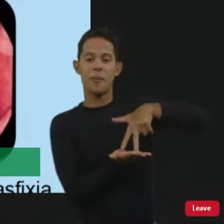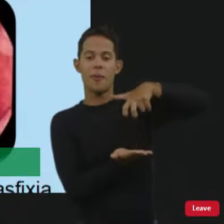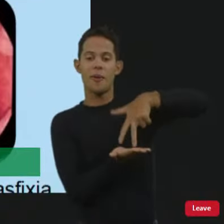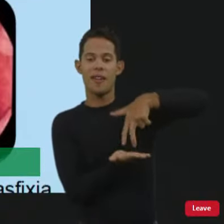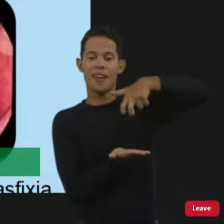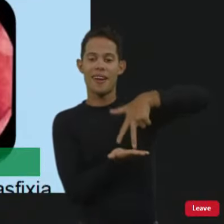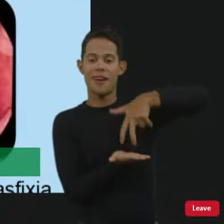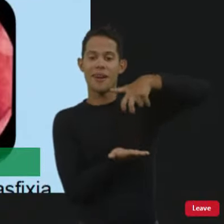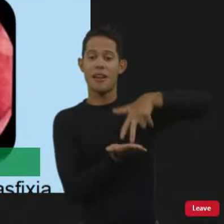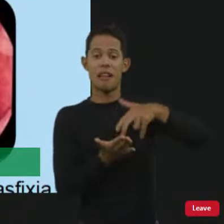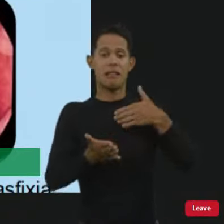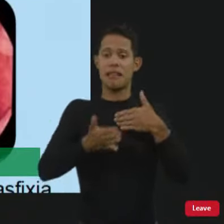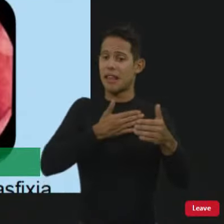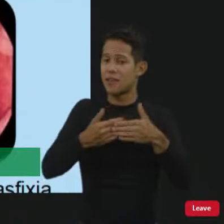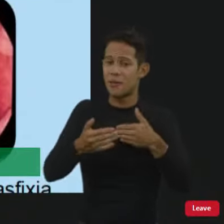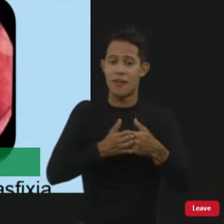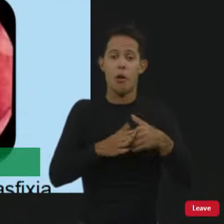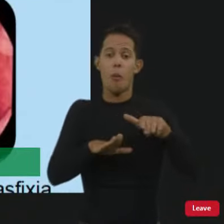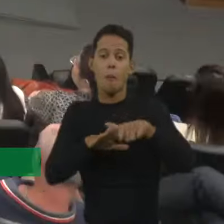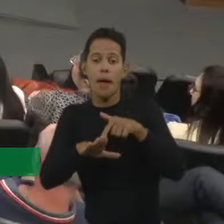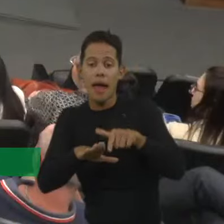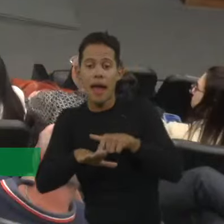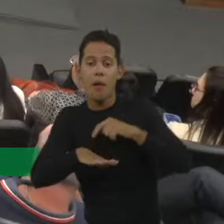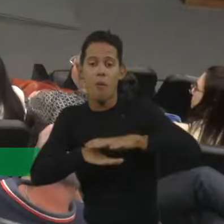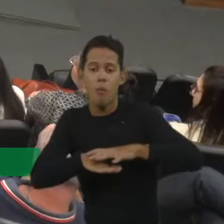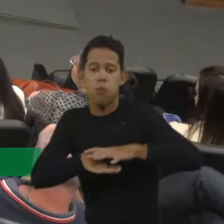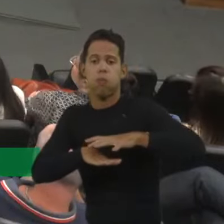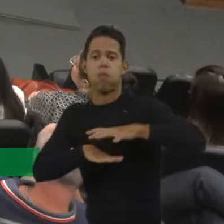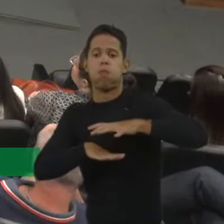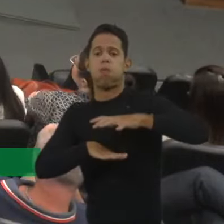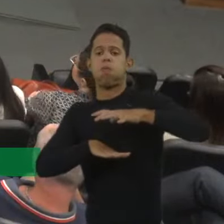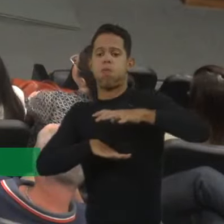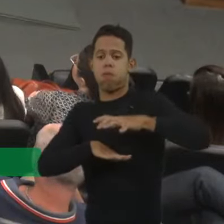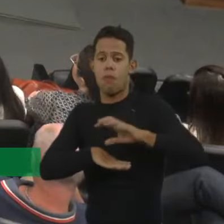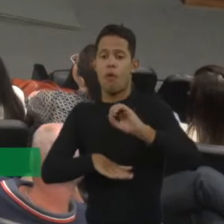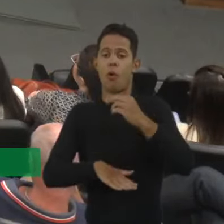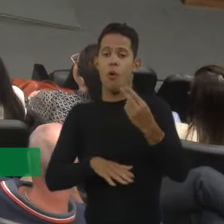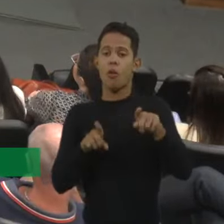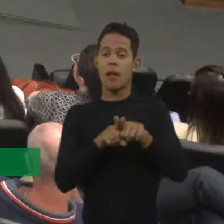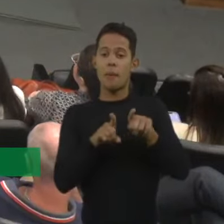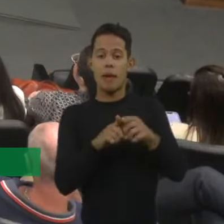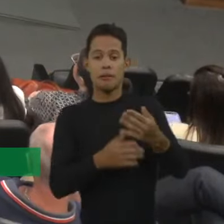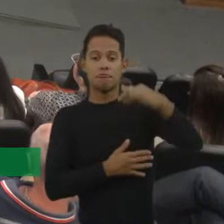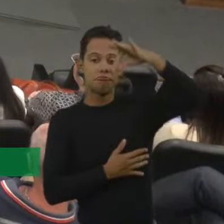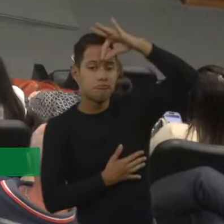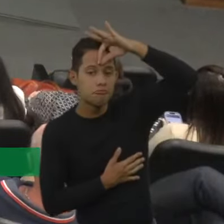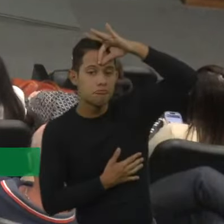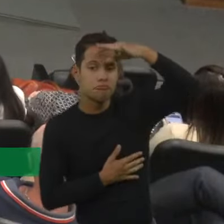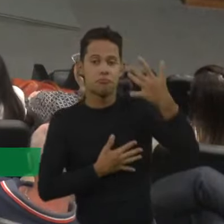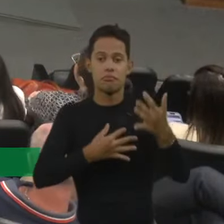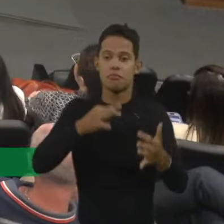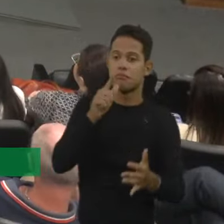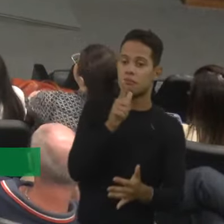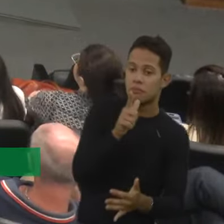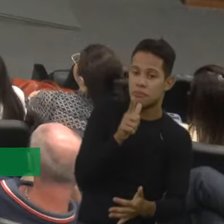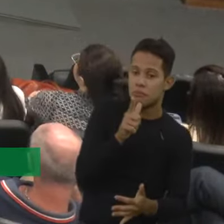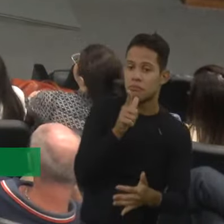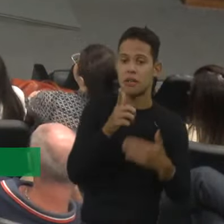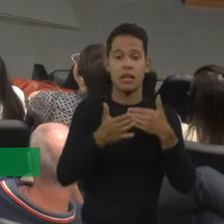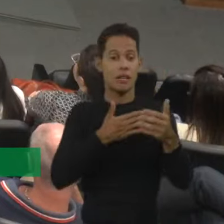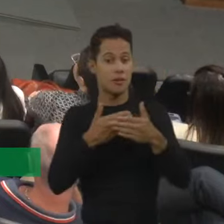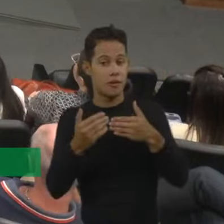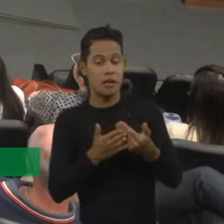coisa. Eles têm inchaço nos pés, eles têm inchaço em órgãos genitais. E nos órgãos